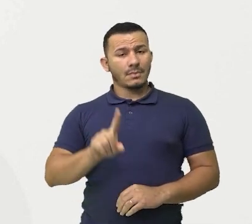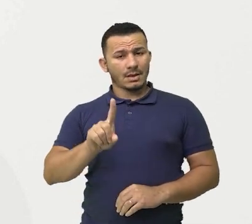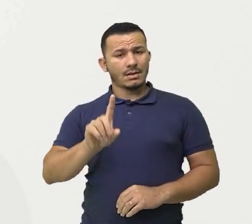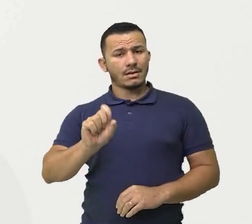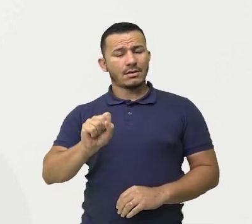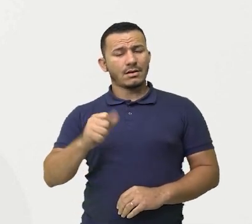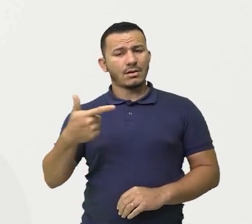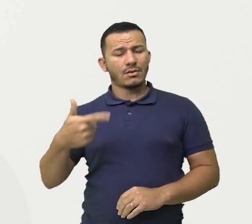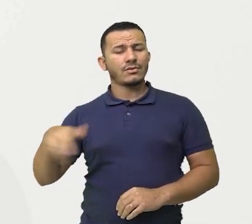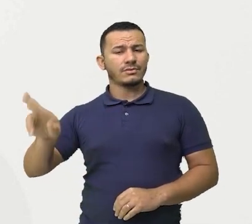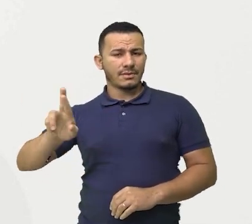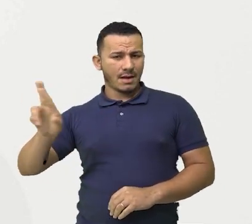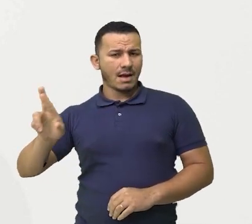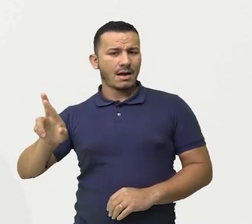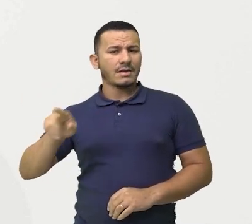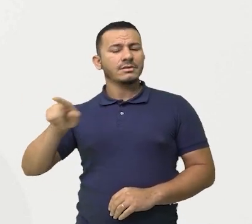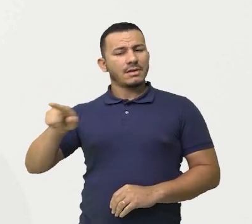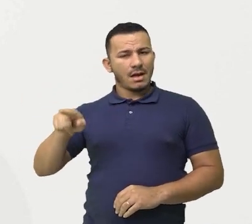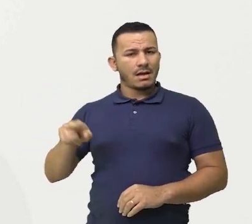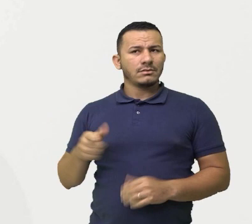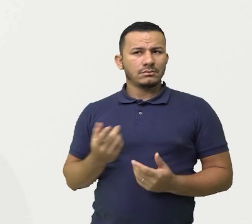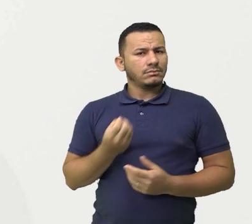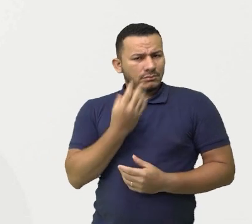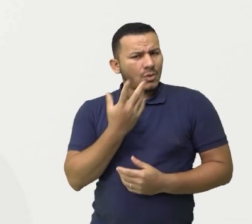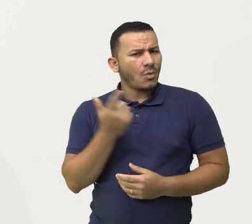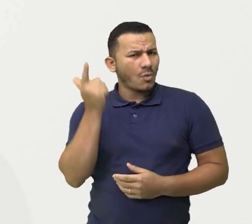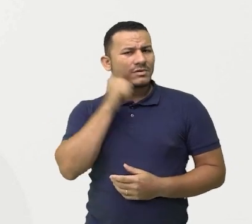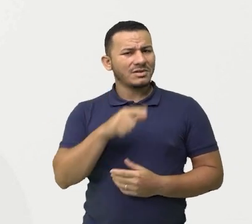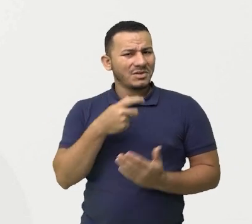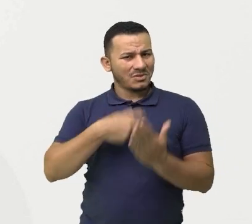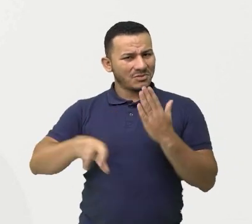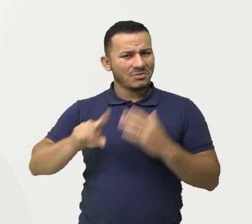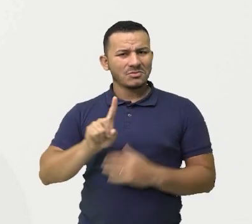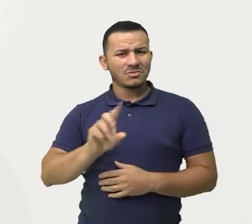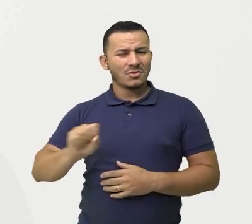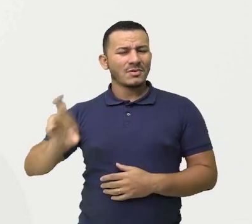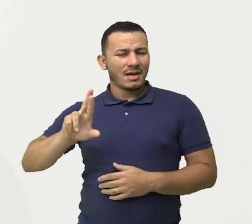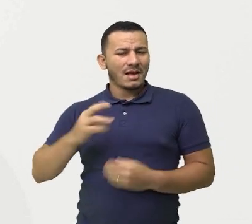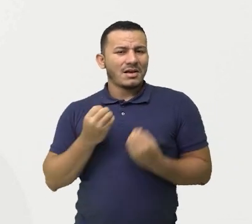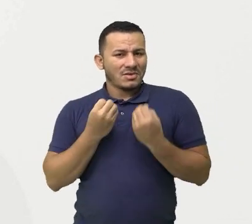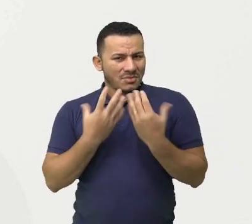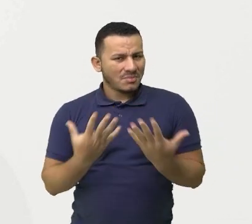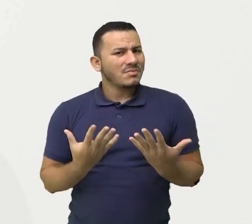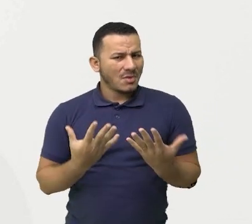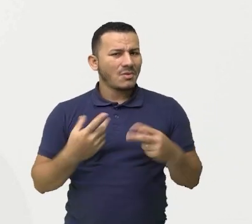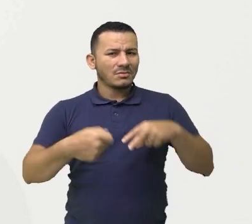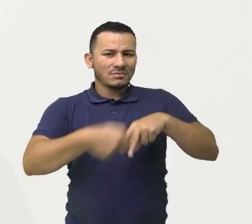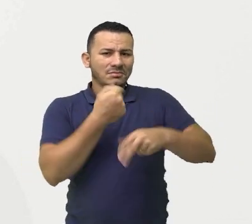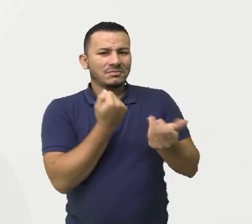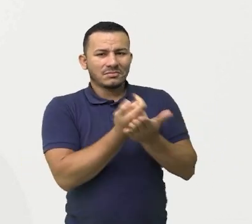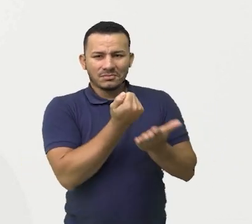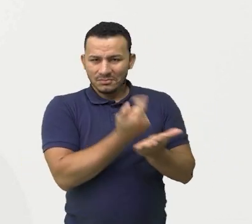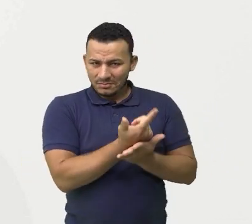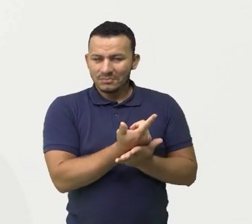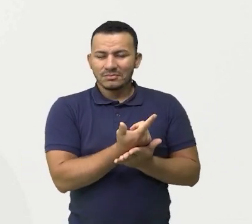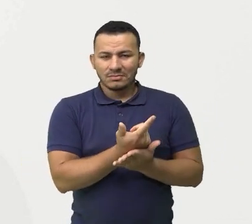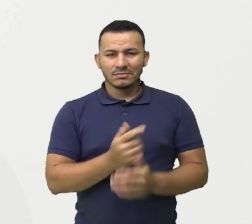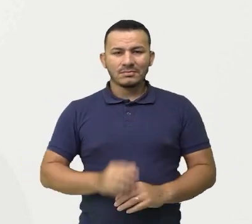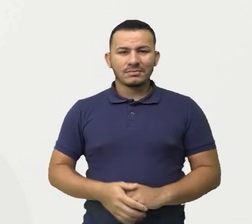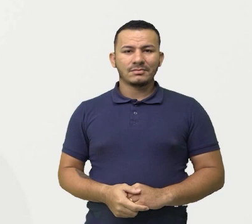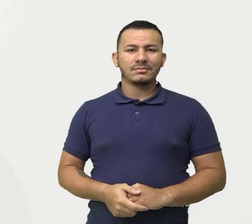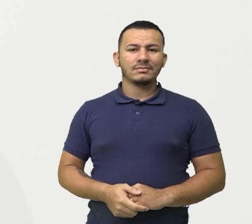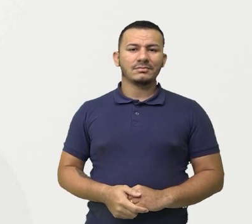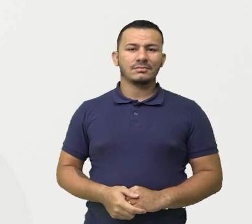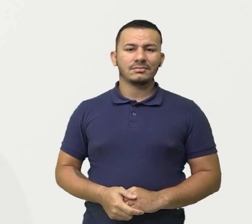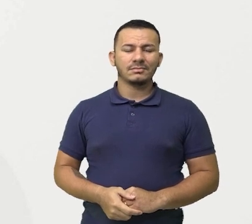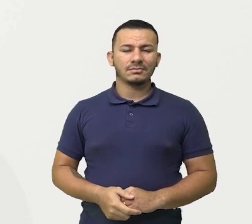R$182. Beleza? Então, foi um bom desconto aí que a Bruna conseguiu aí na compra aí da